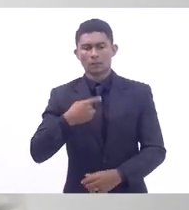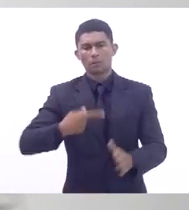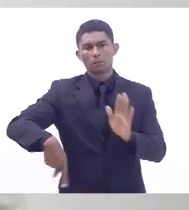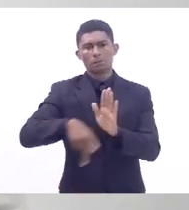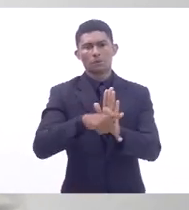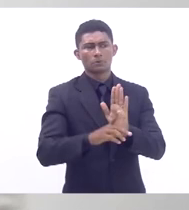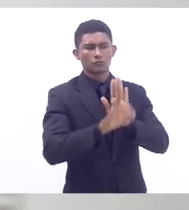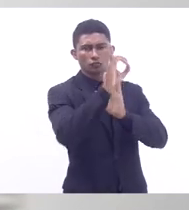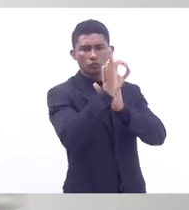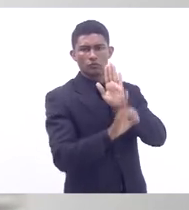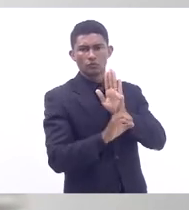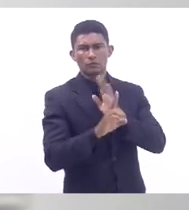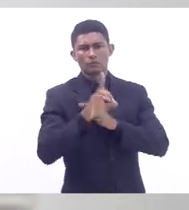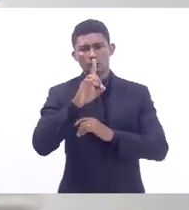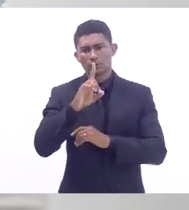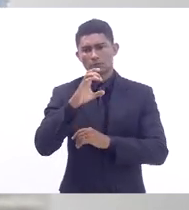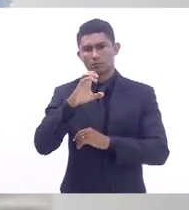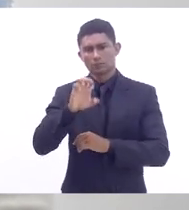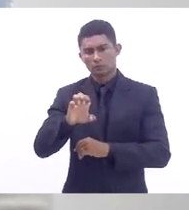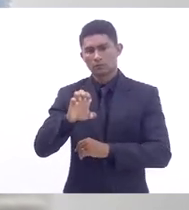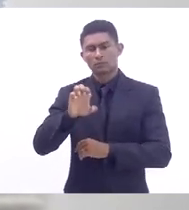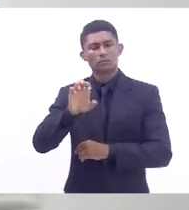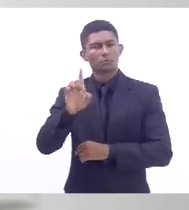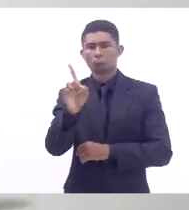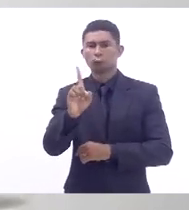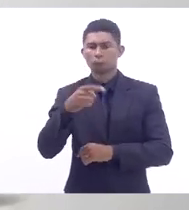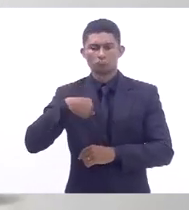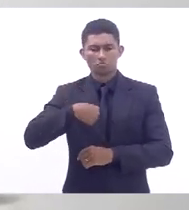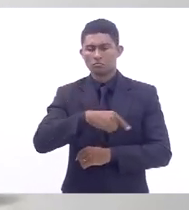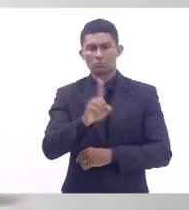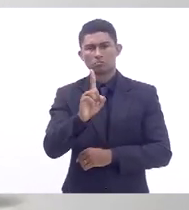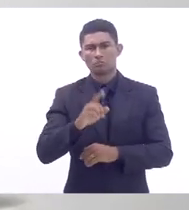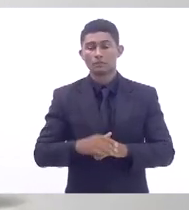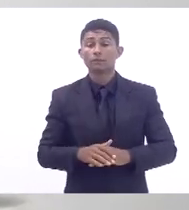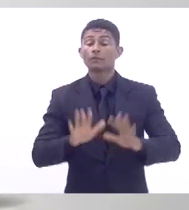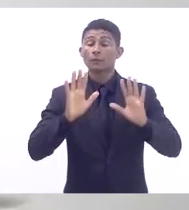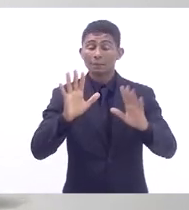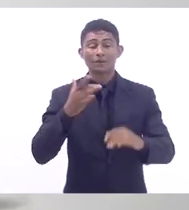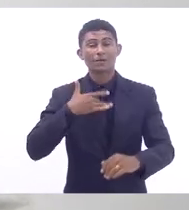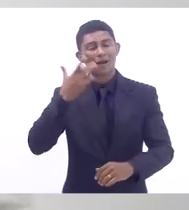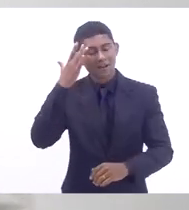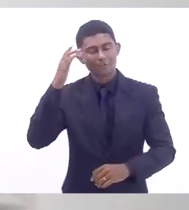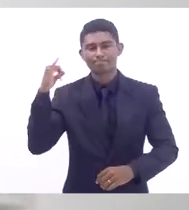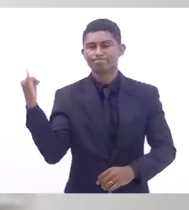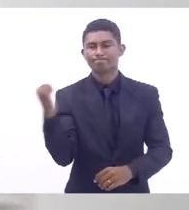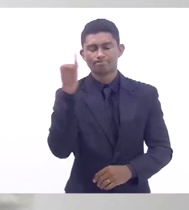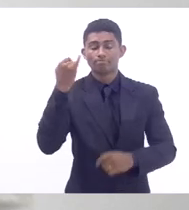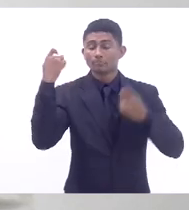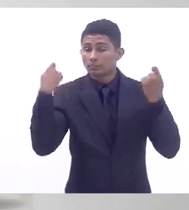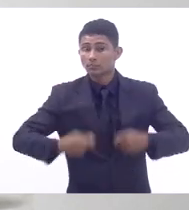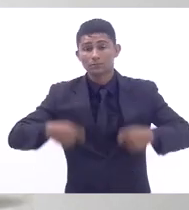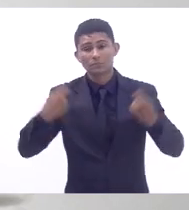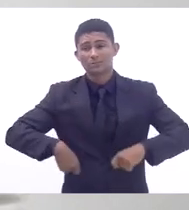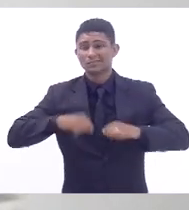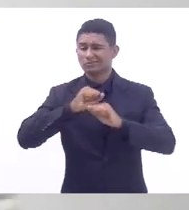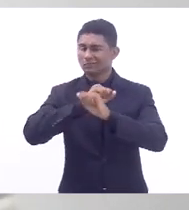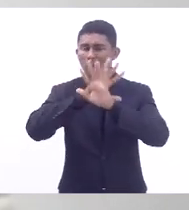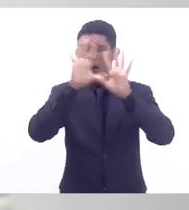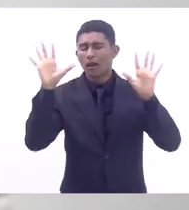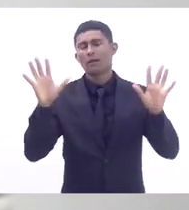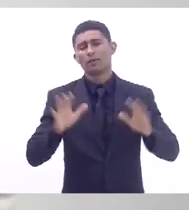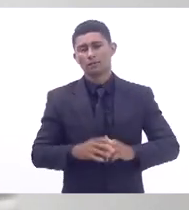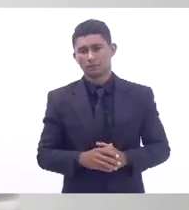Diretoria da instituição do Dr mas eu acho é importante que haja mais transparência sobre